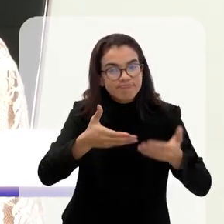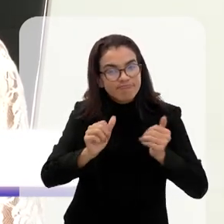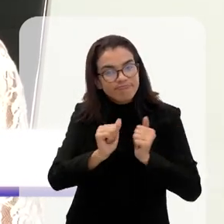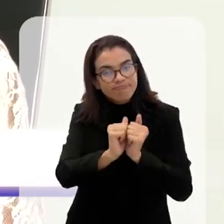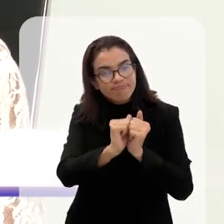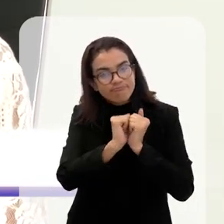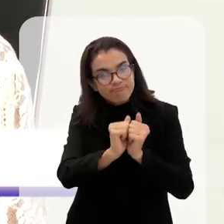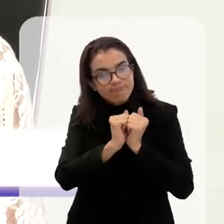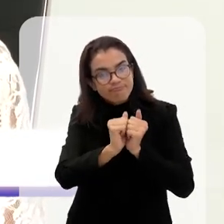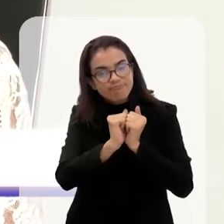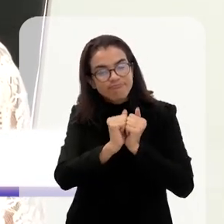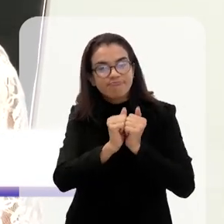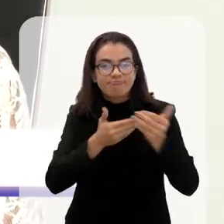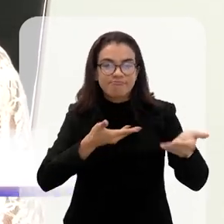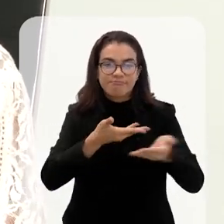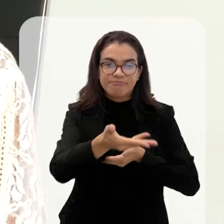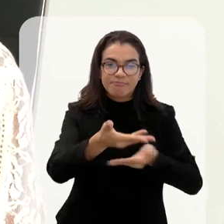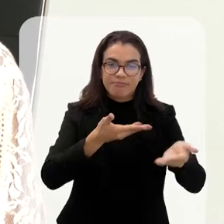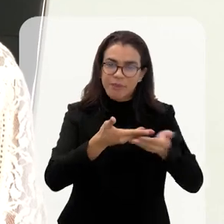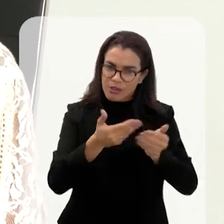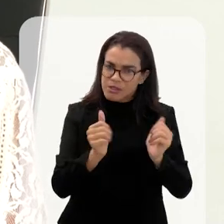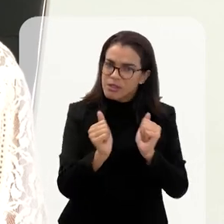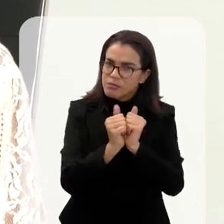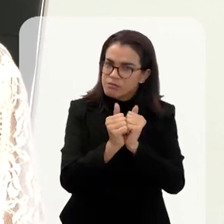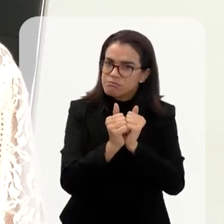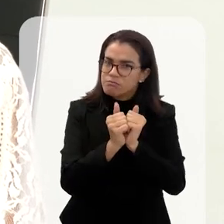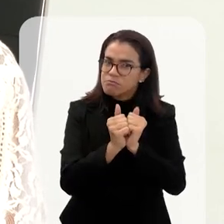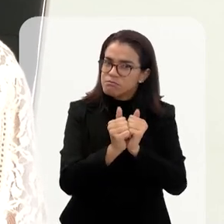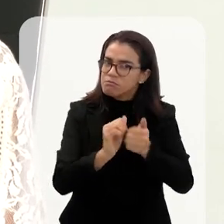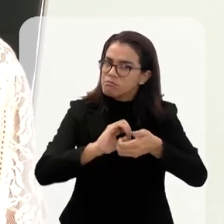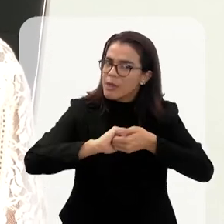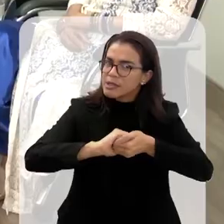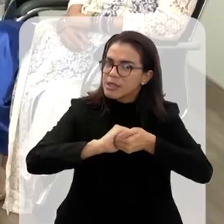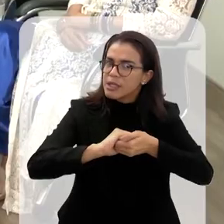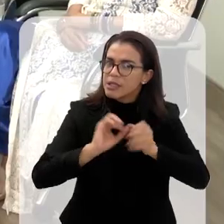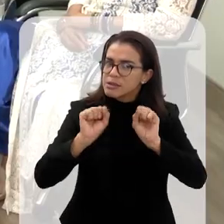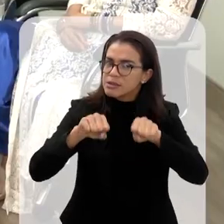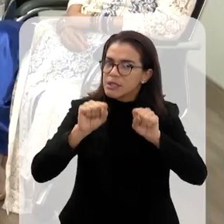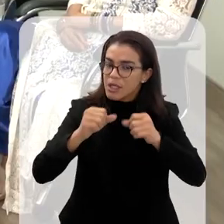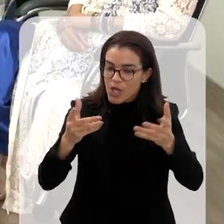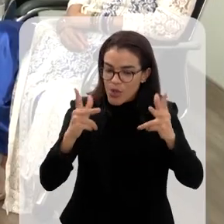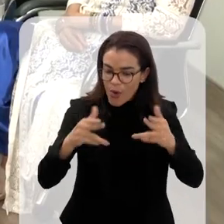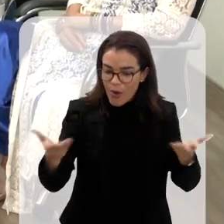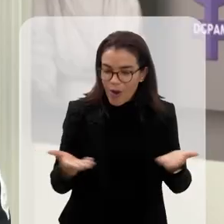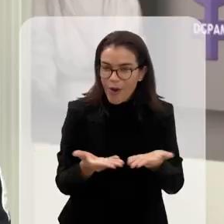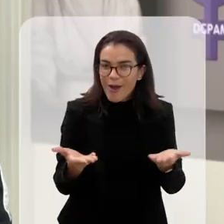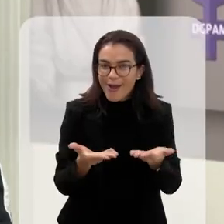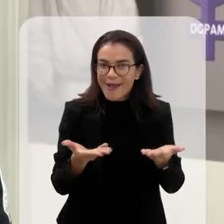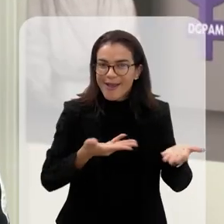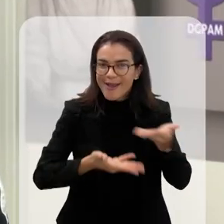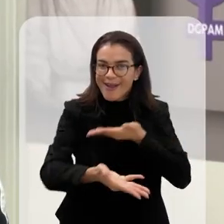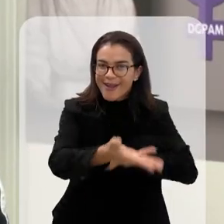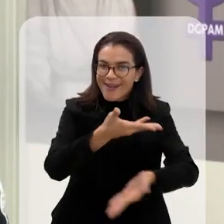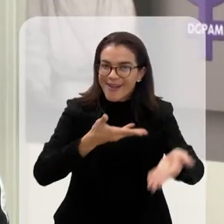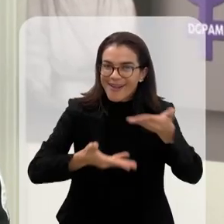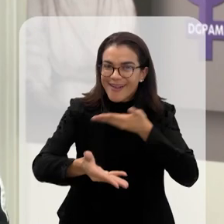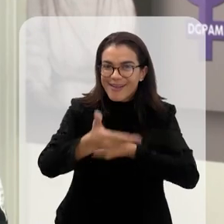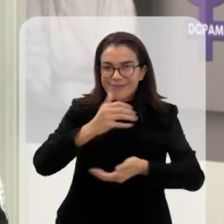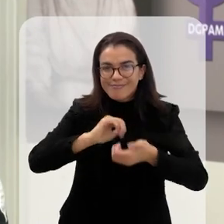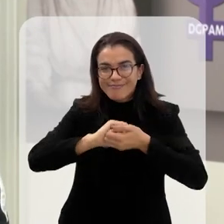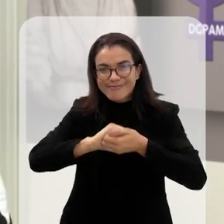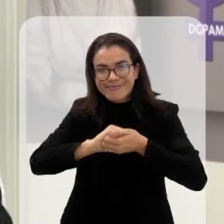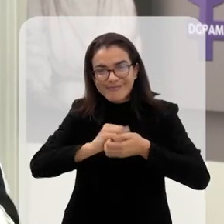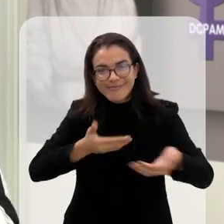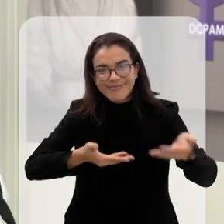de companheirismo, vamos colocar assim. Sim, de parceria, que é o que nós estamos fazendo aqui nesse exato momento. É